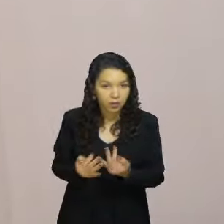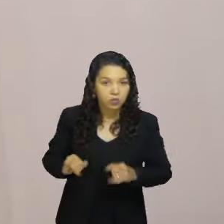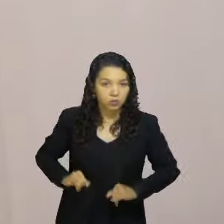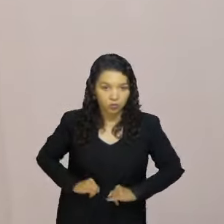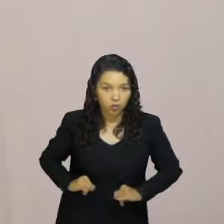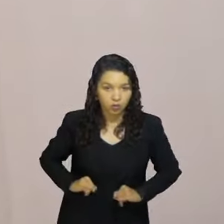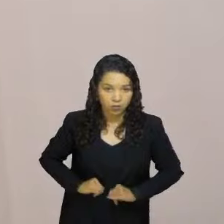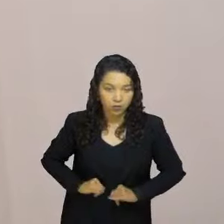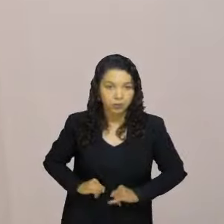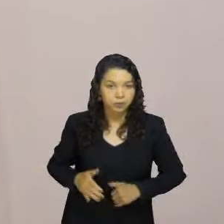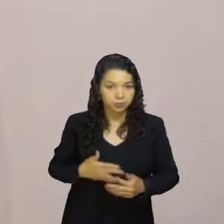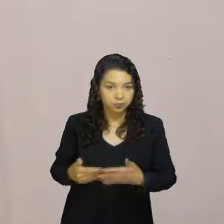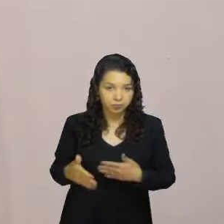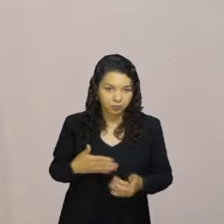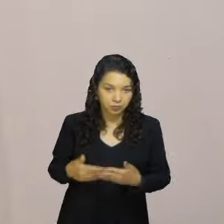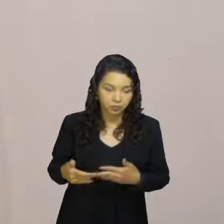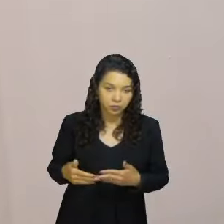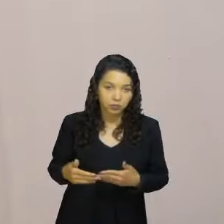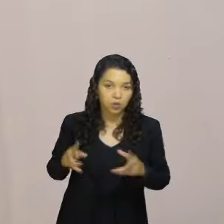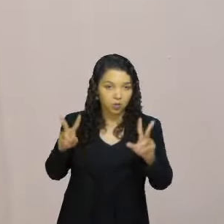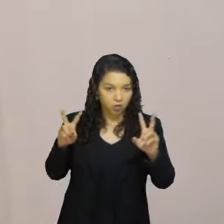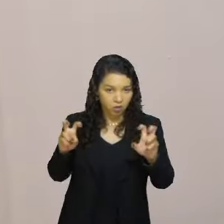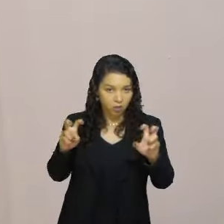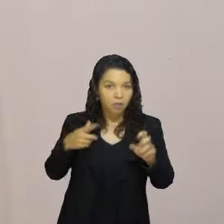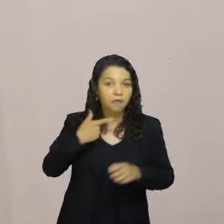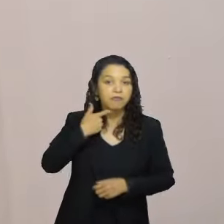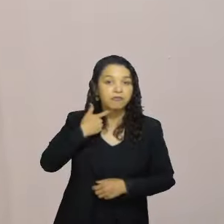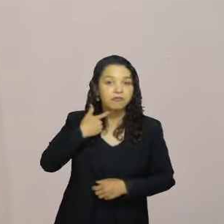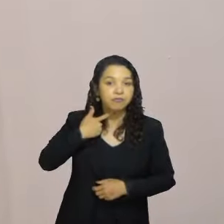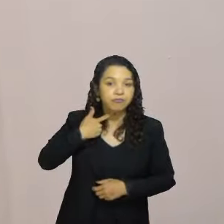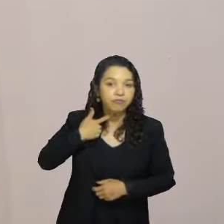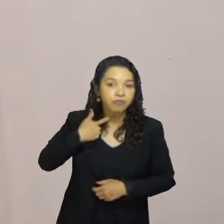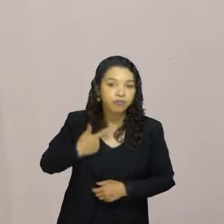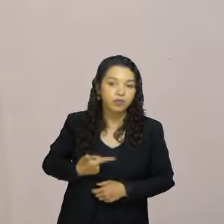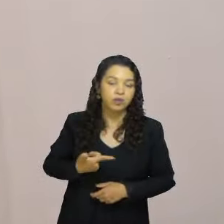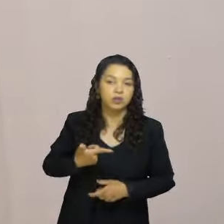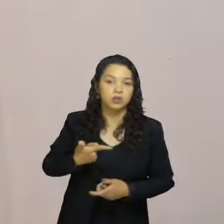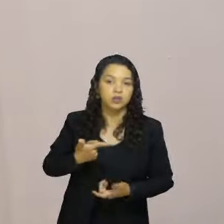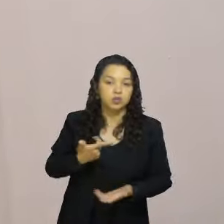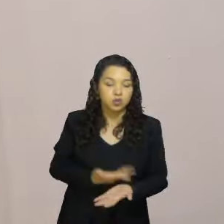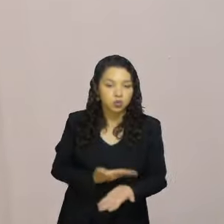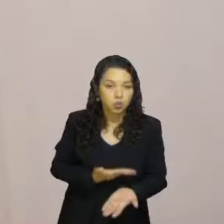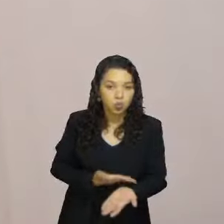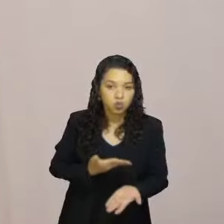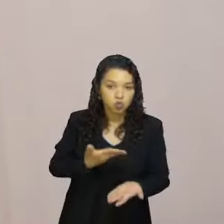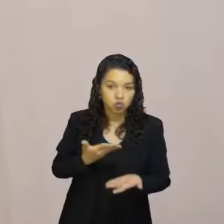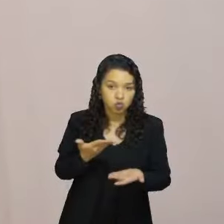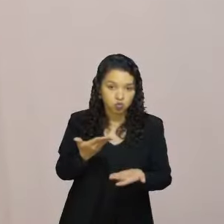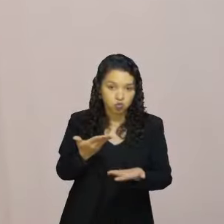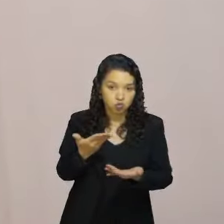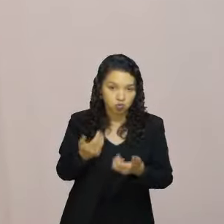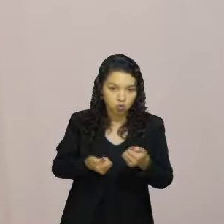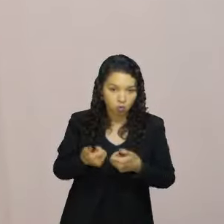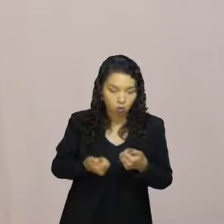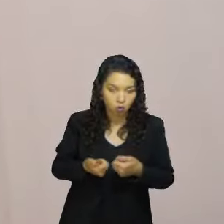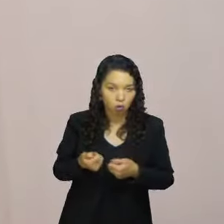tema do vício no jogo, desse vício nas apostas, nos cassinos online, de modo geral, no Brasil,